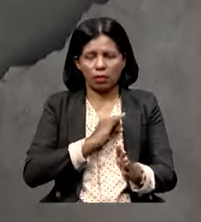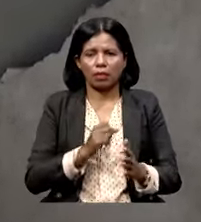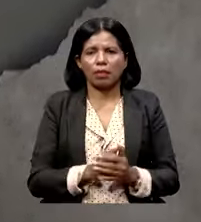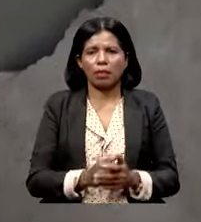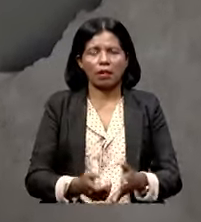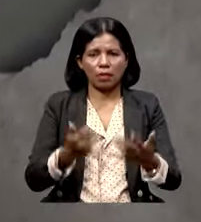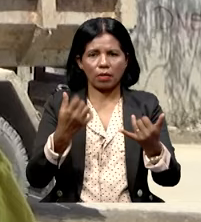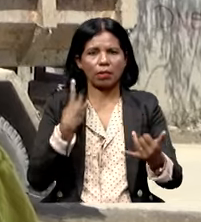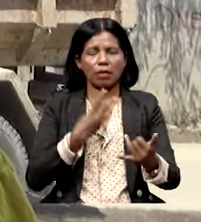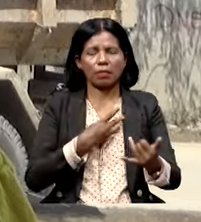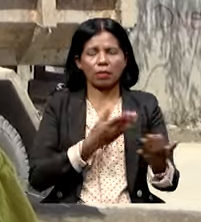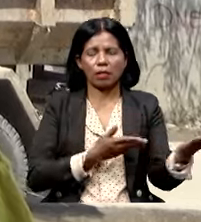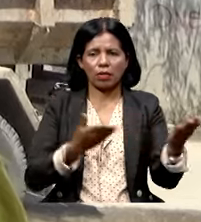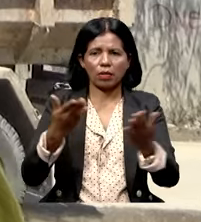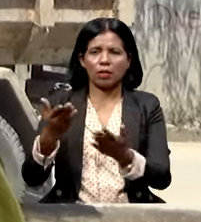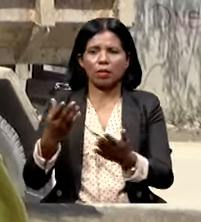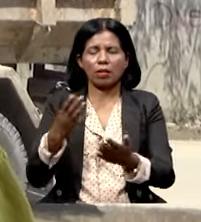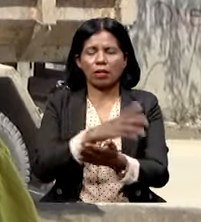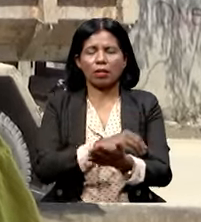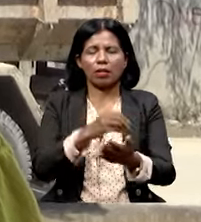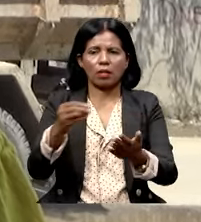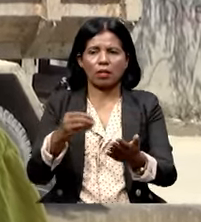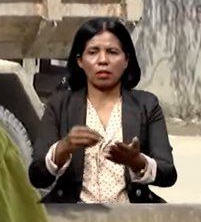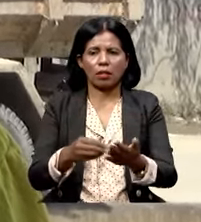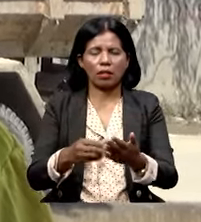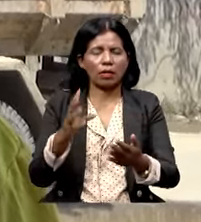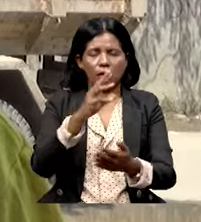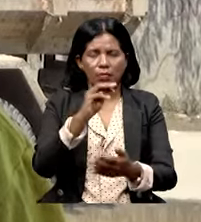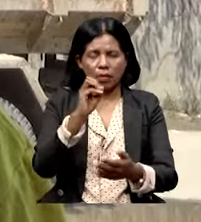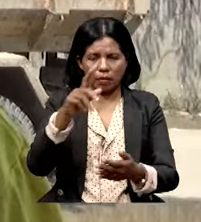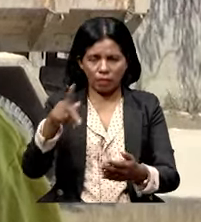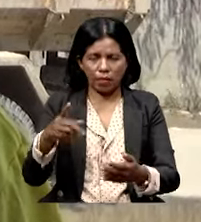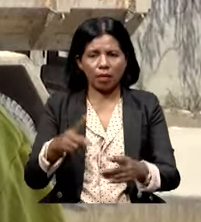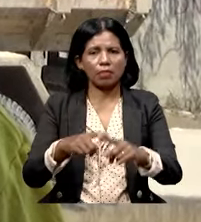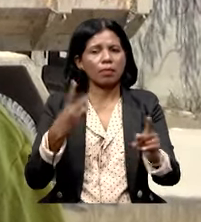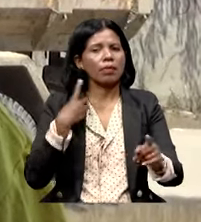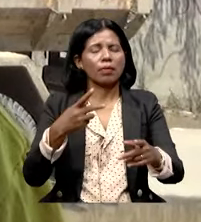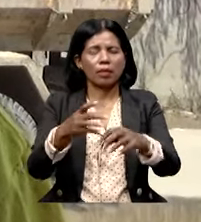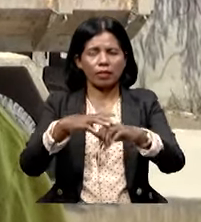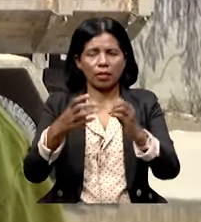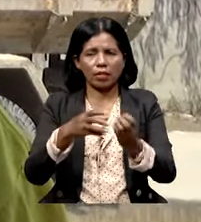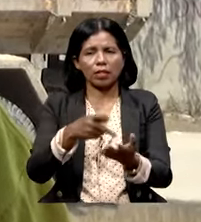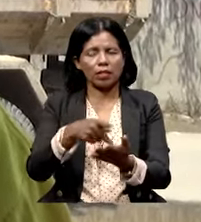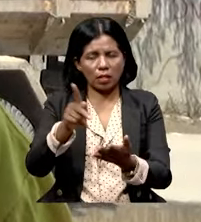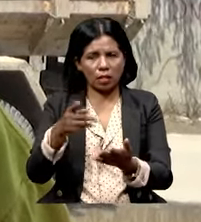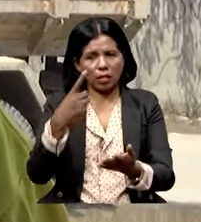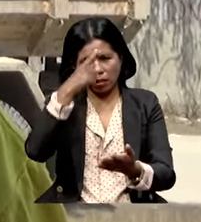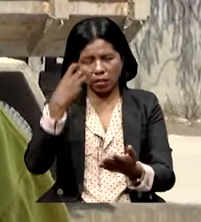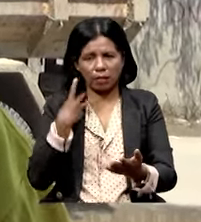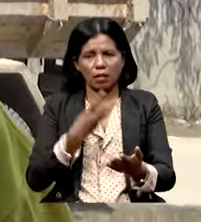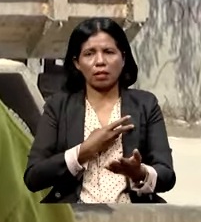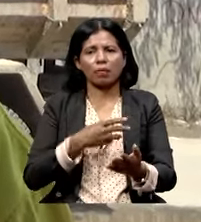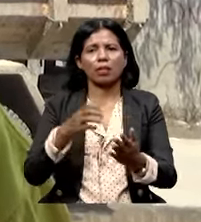agora a me hatama hotu rai ni ni amba hotu na ia Keras propriari, mai be amirai ne atu selu gala tamba amirai ne